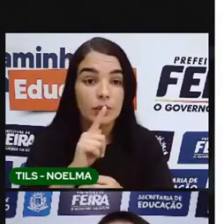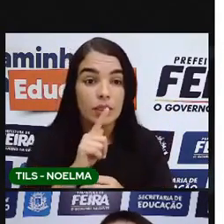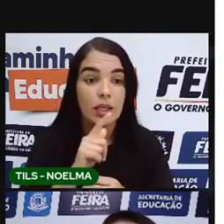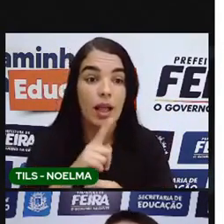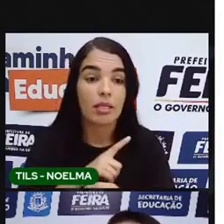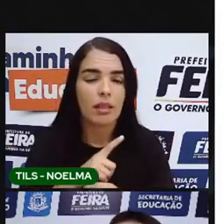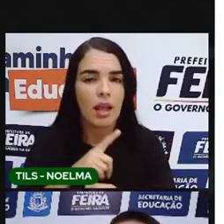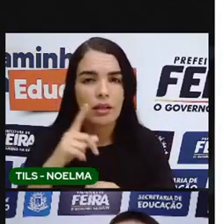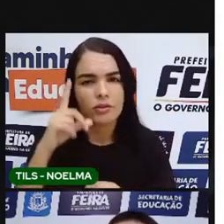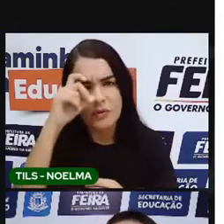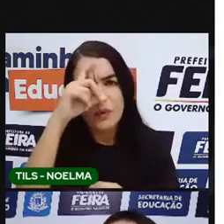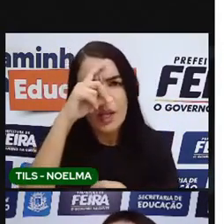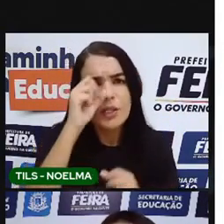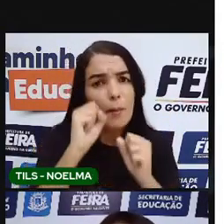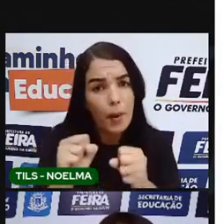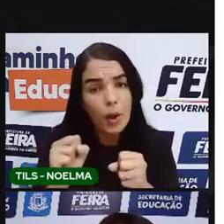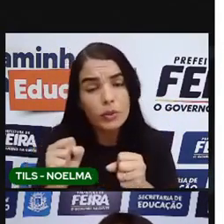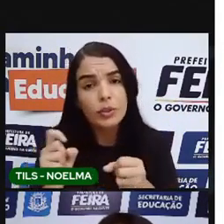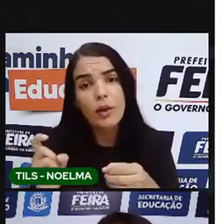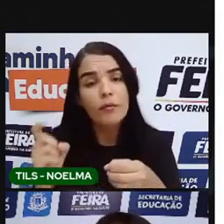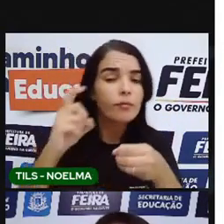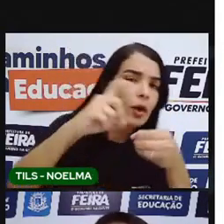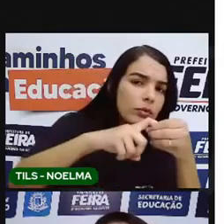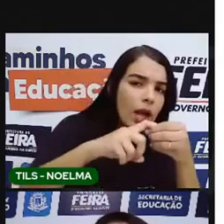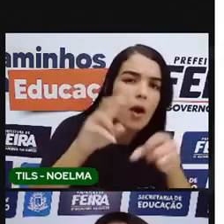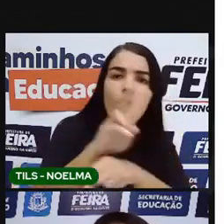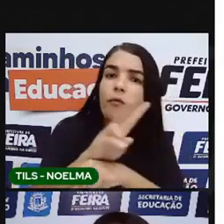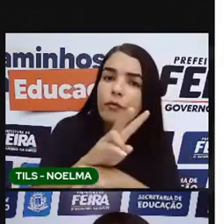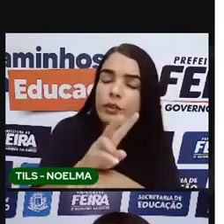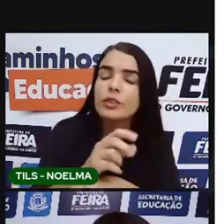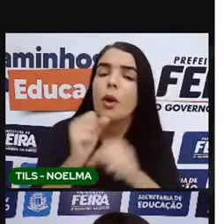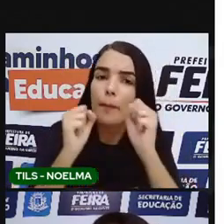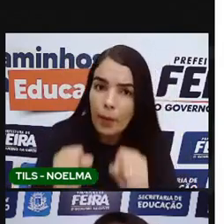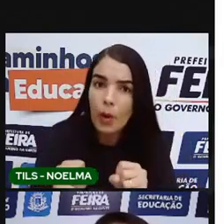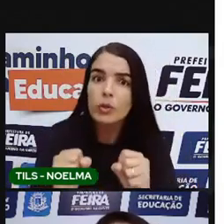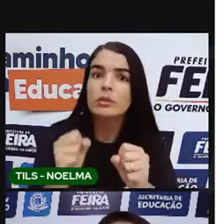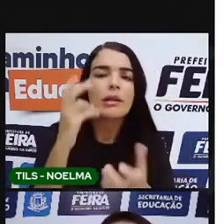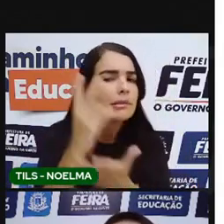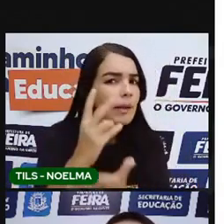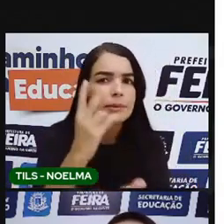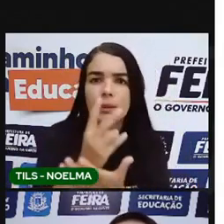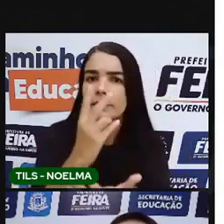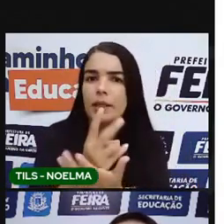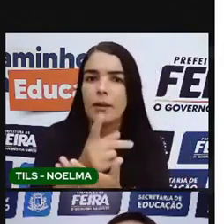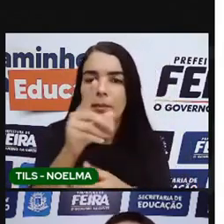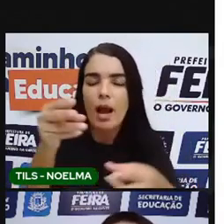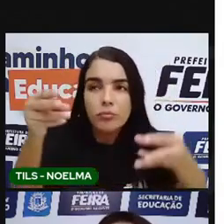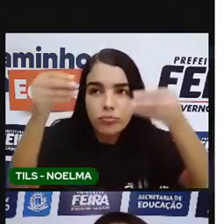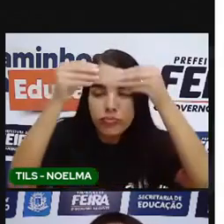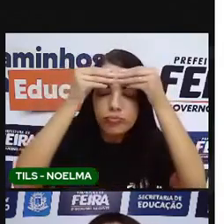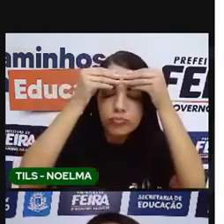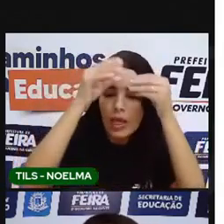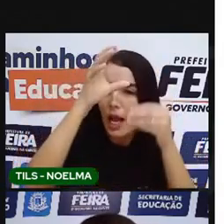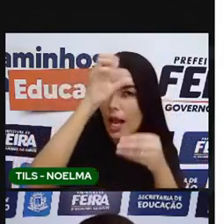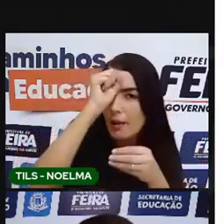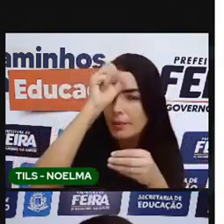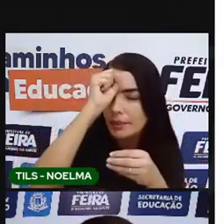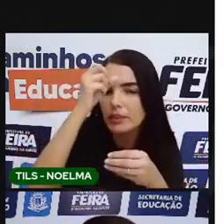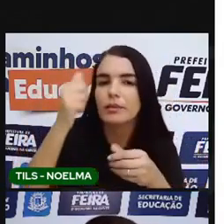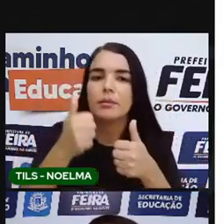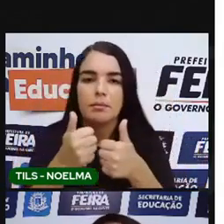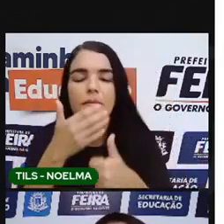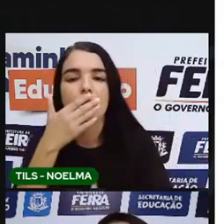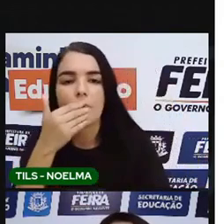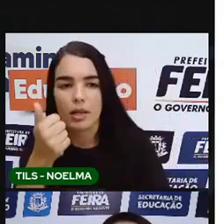dificuldade, revejam o vídeo, vejam quantas vezes forem necessárias para que vocês possam aprender,